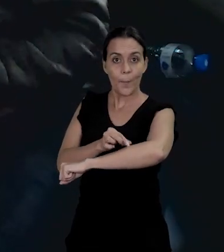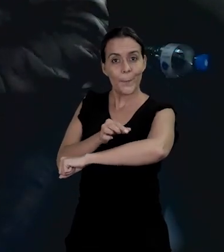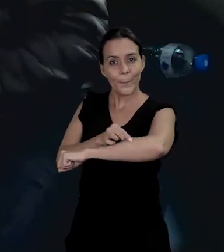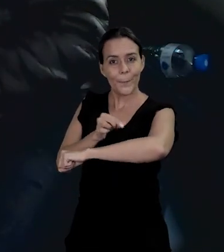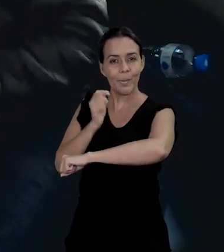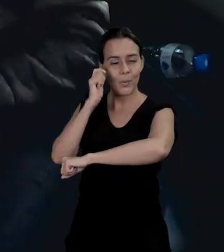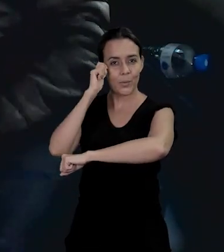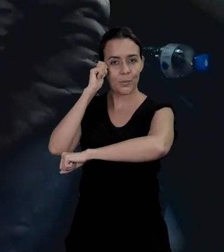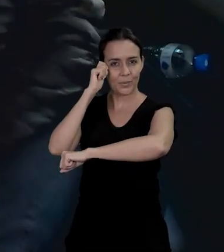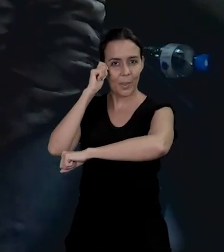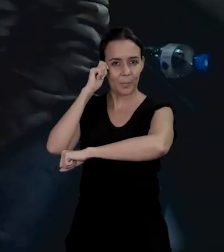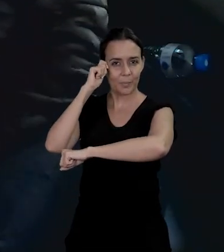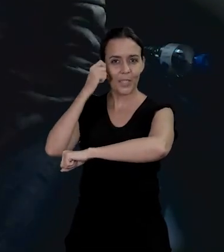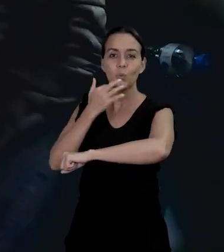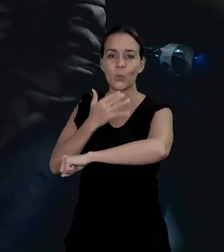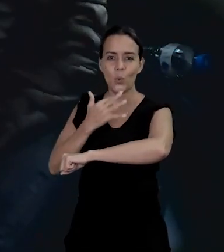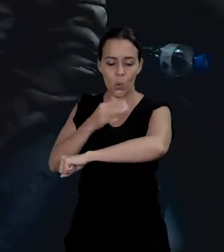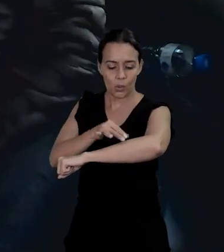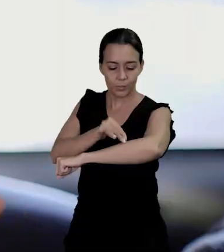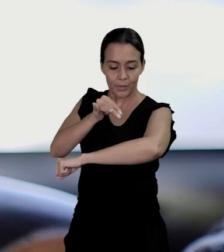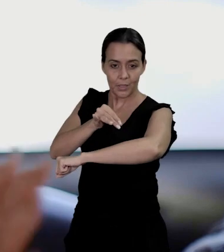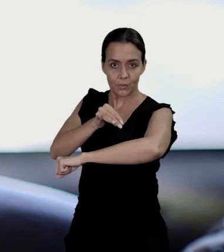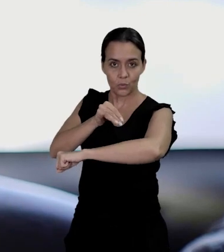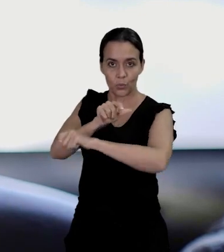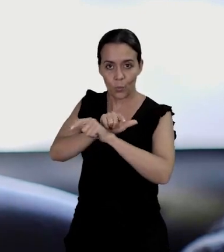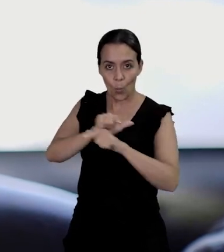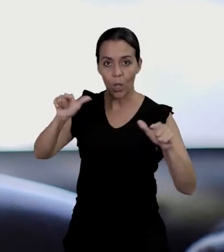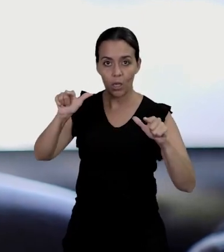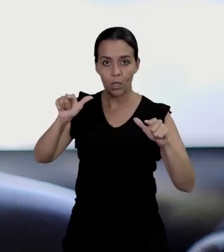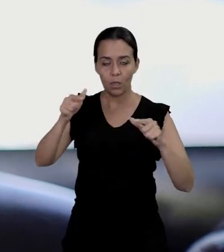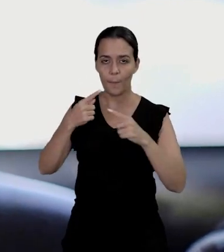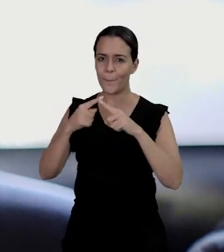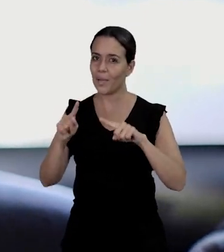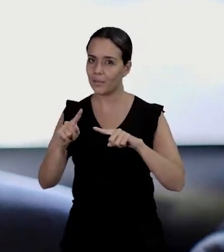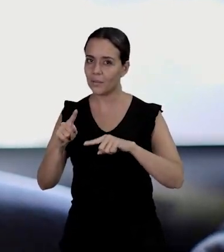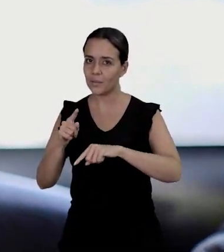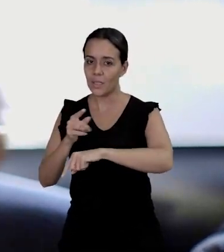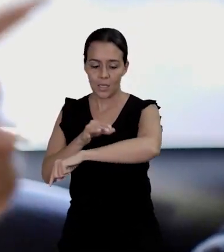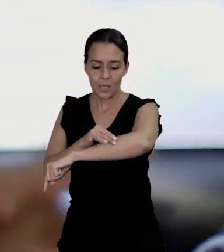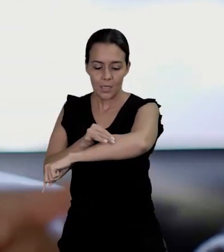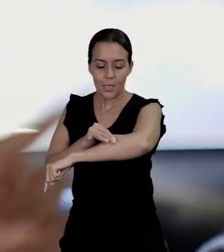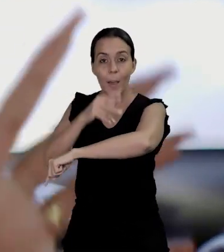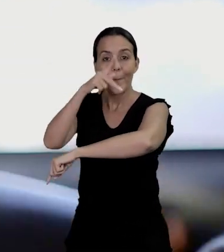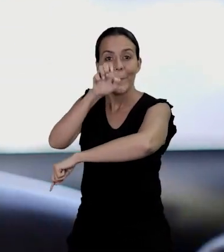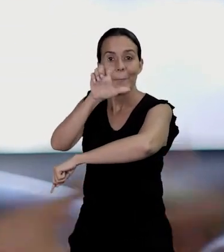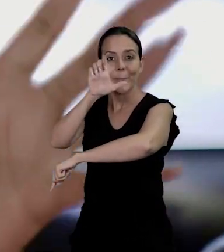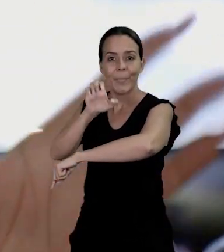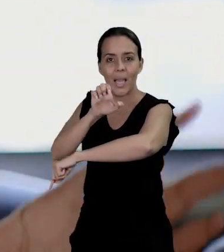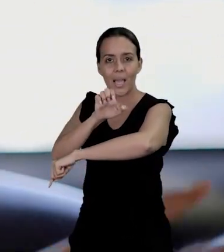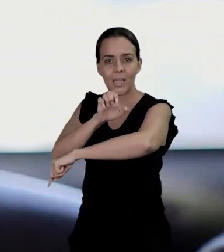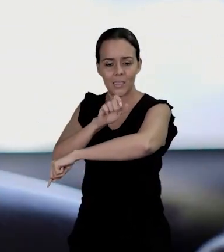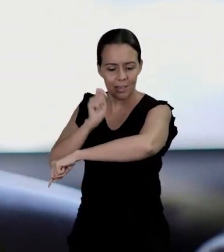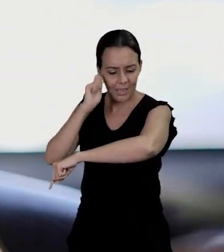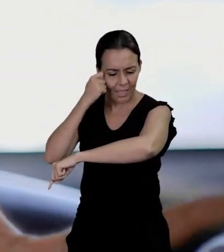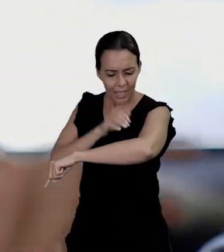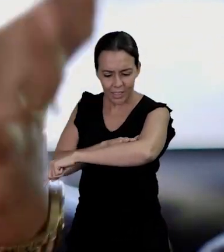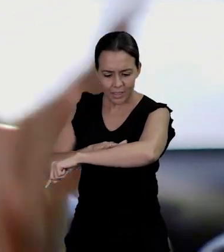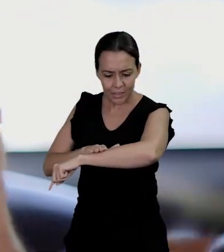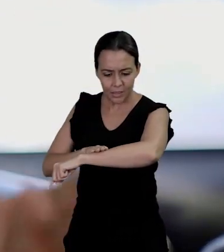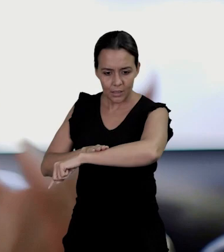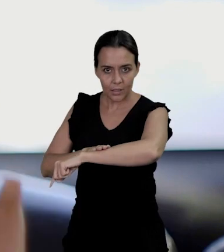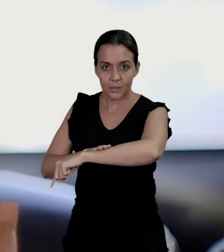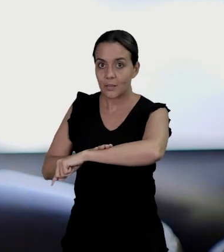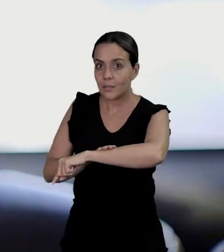a partir de um contraste. Você entendeu? Aí eu falei assim, peraí, como que você desenvolve algo para a sociedade? E dentro do Brasil a gente tem